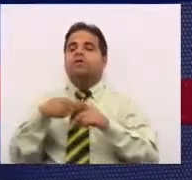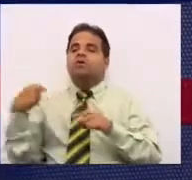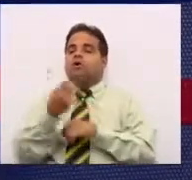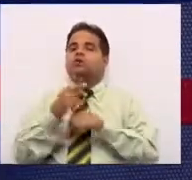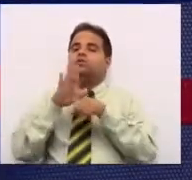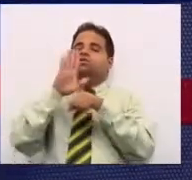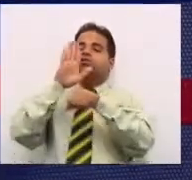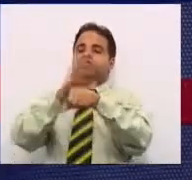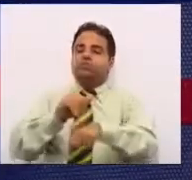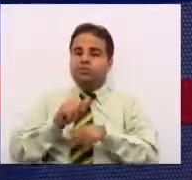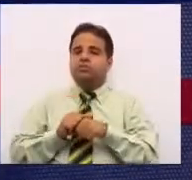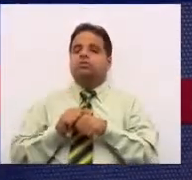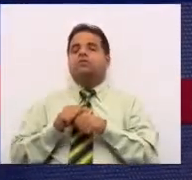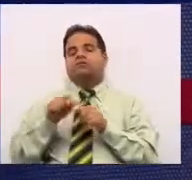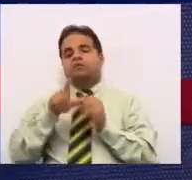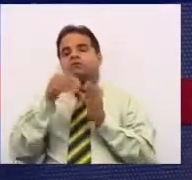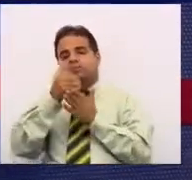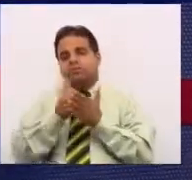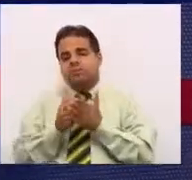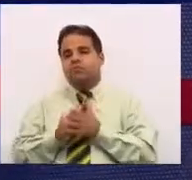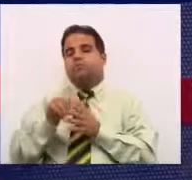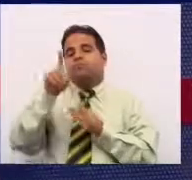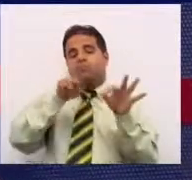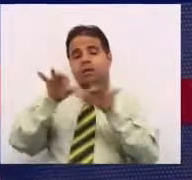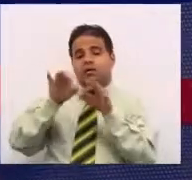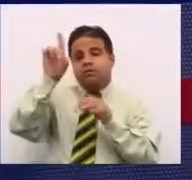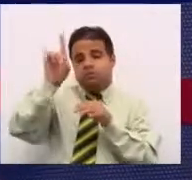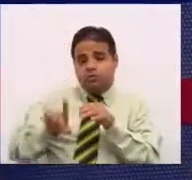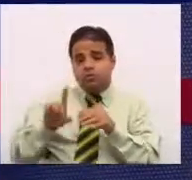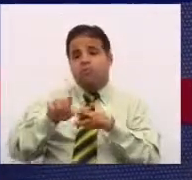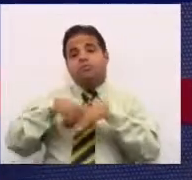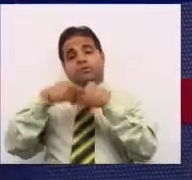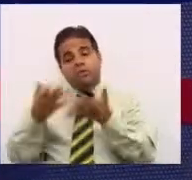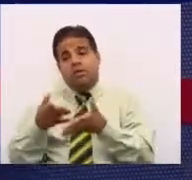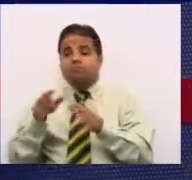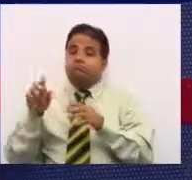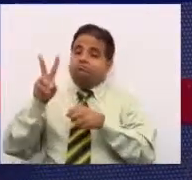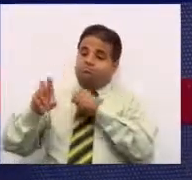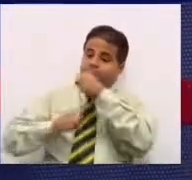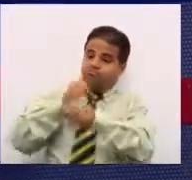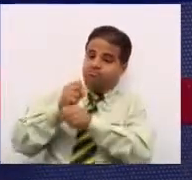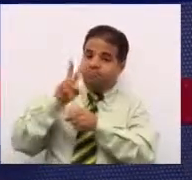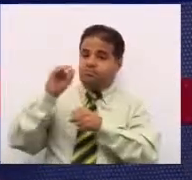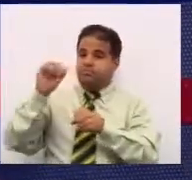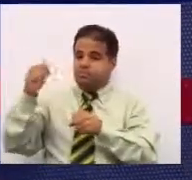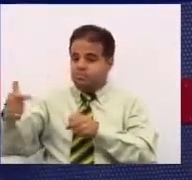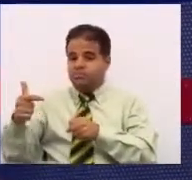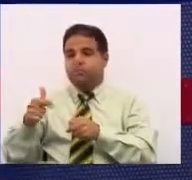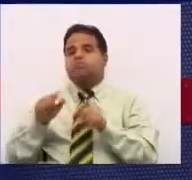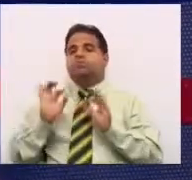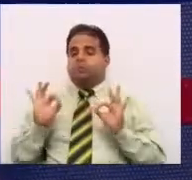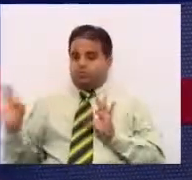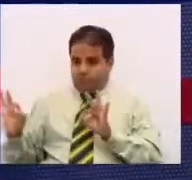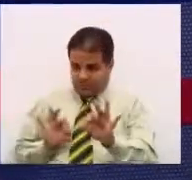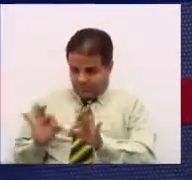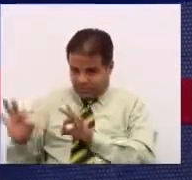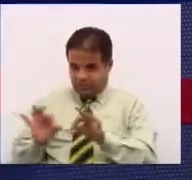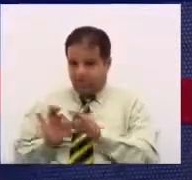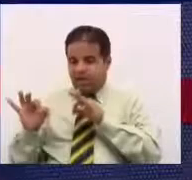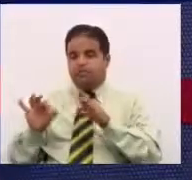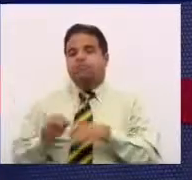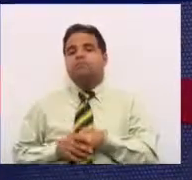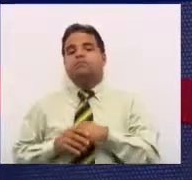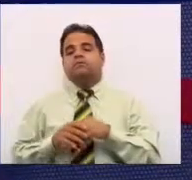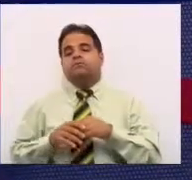do projeto da minuta de lei do plano diretor. Então, em 2012, essas etapas foram realizadas